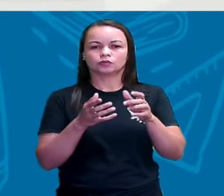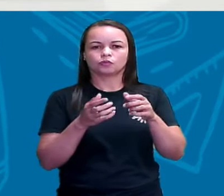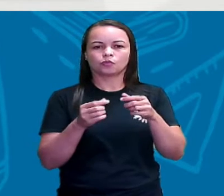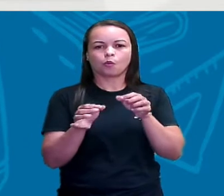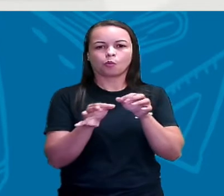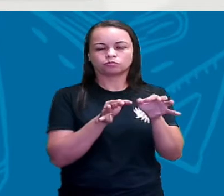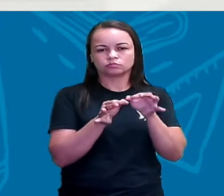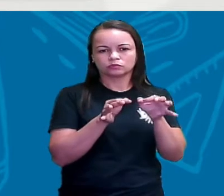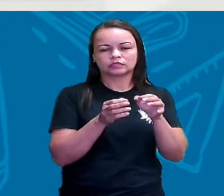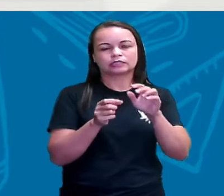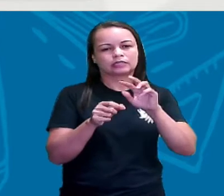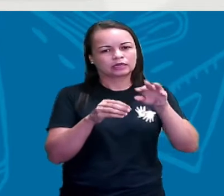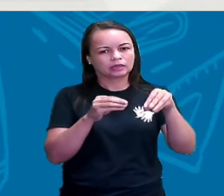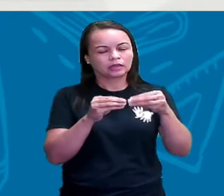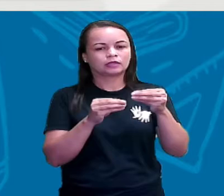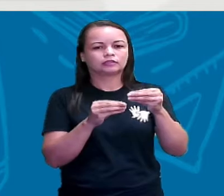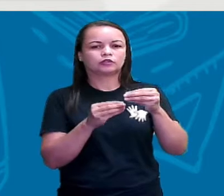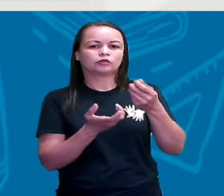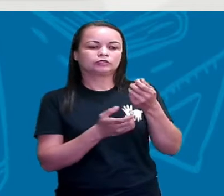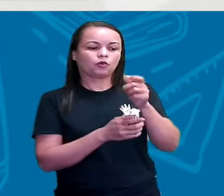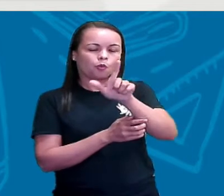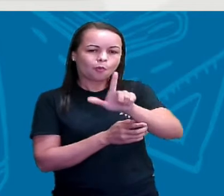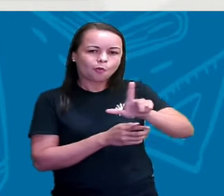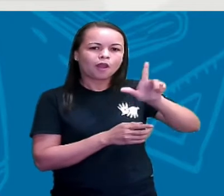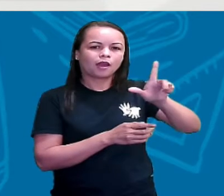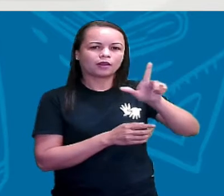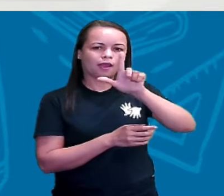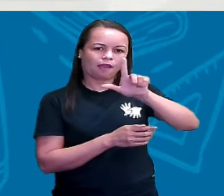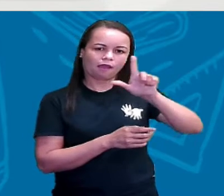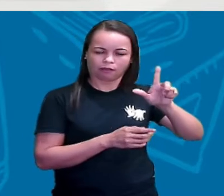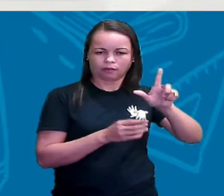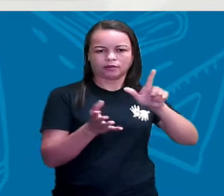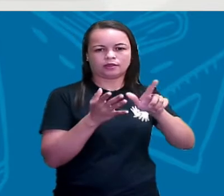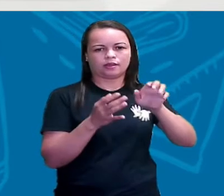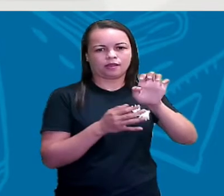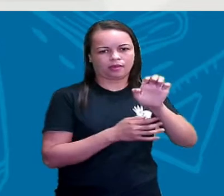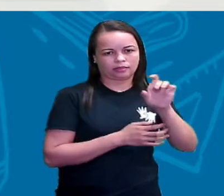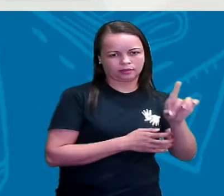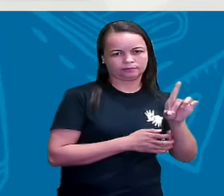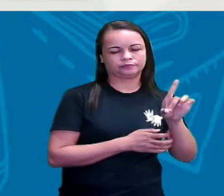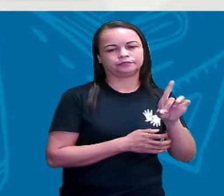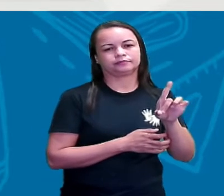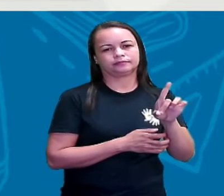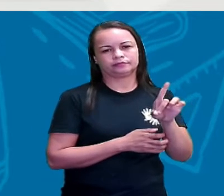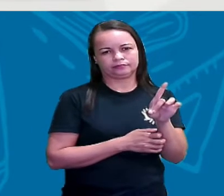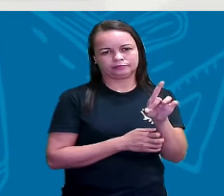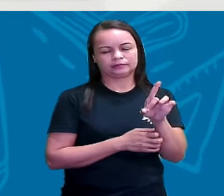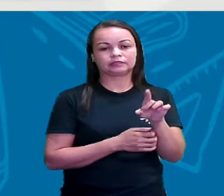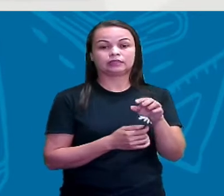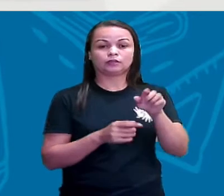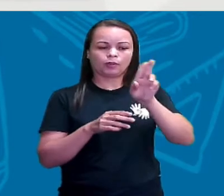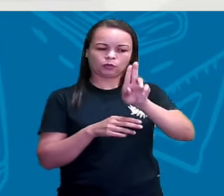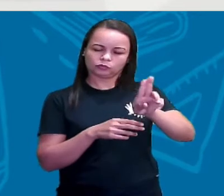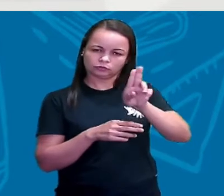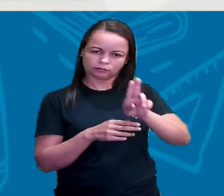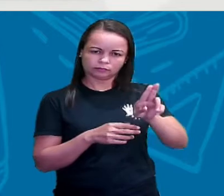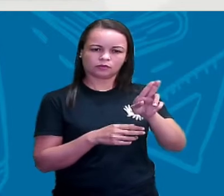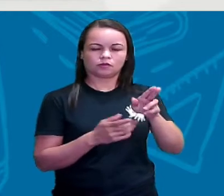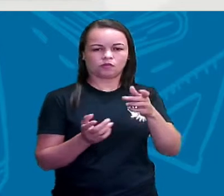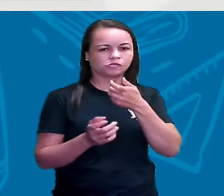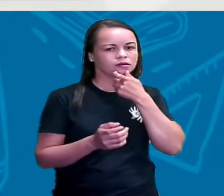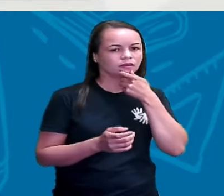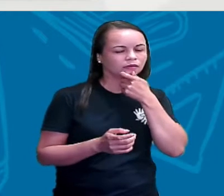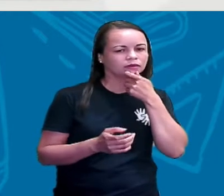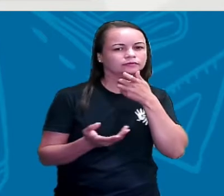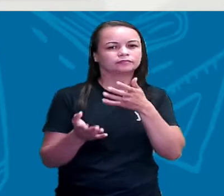controlled. Dobra-se o L e acrescenta ED. A mesma coisa, to plan. Planejar se